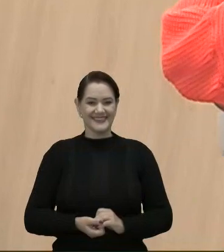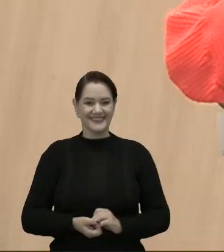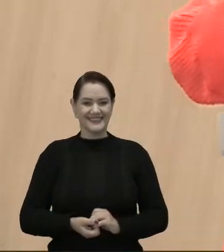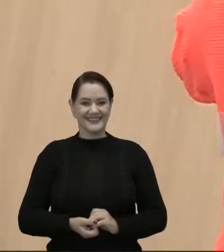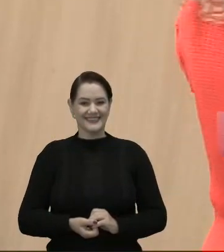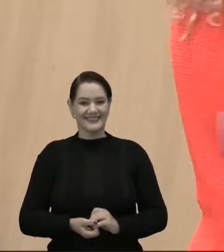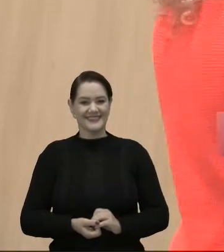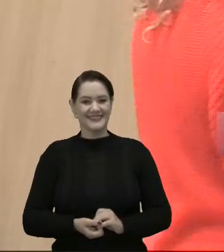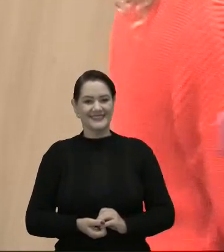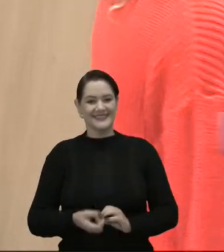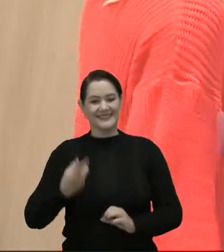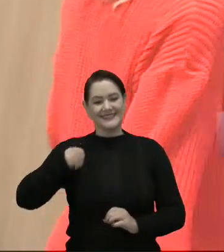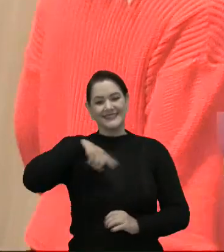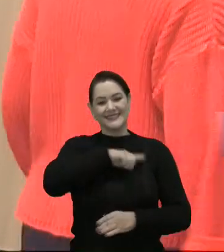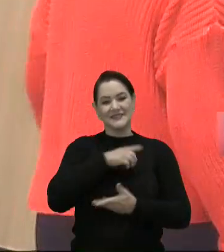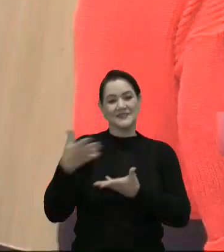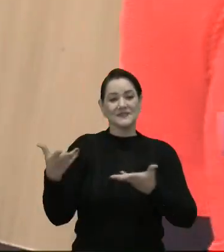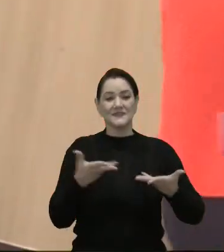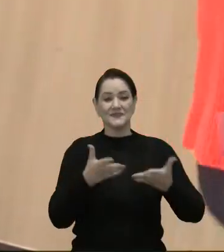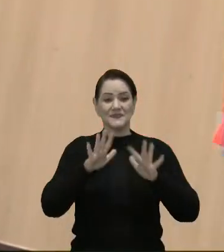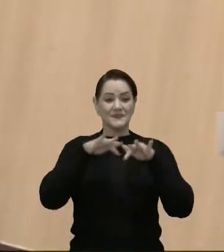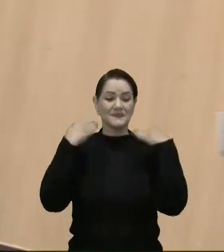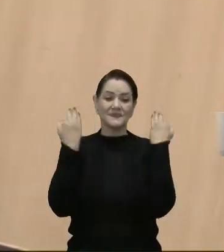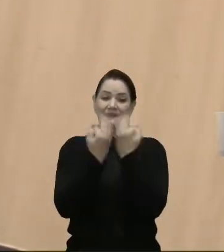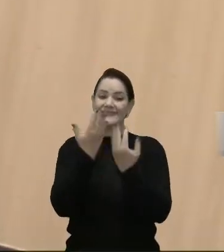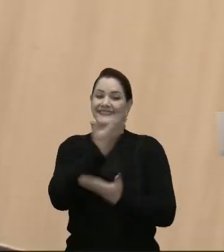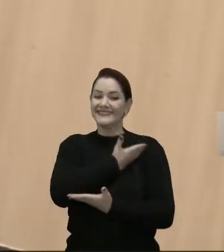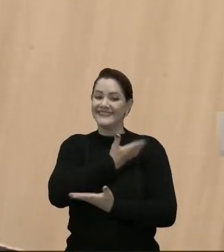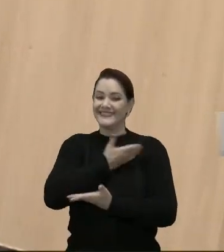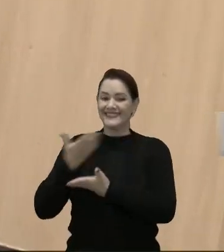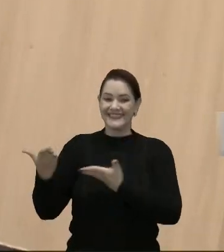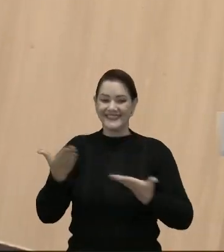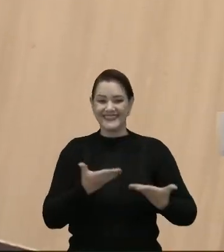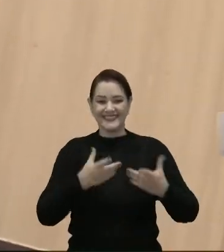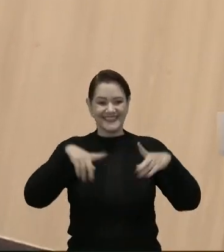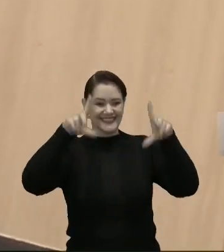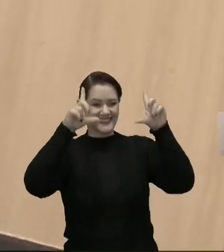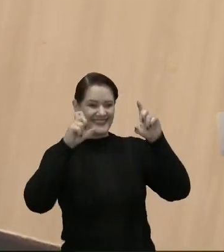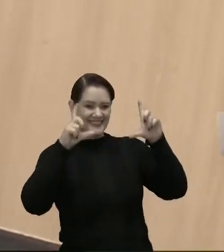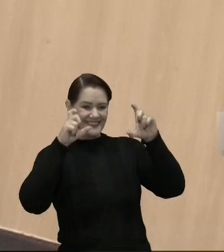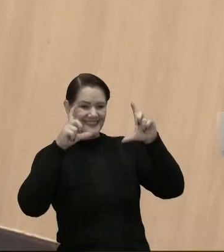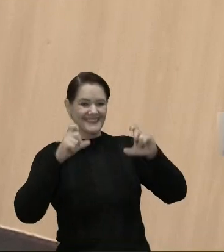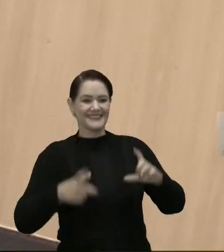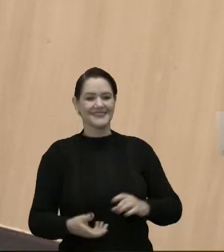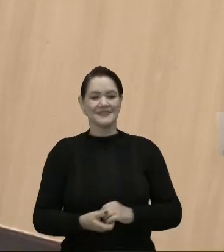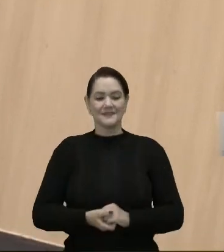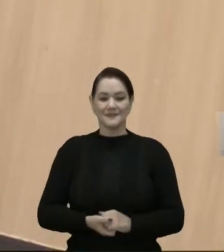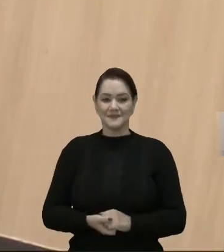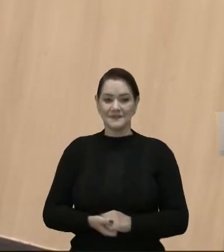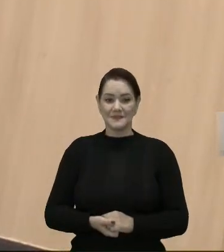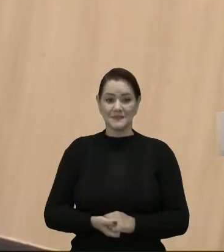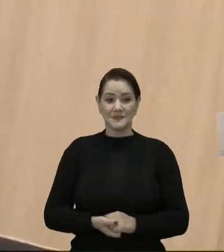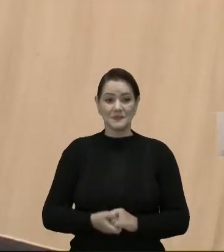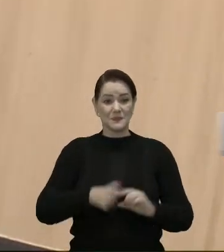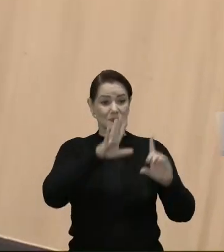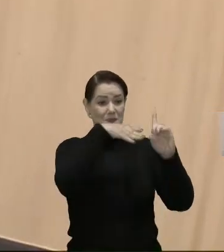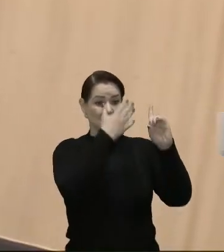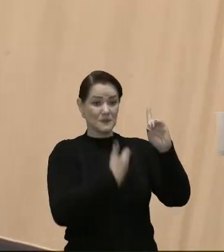Nós já convidamos também os familiares e os amigos para que venham e possam fazer a foto aqui com o